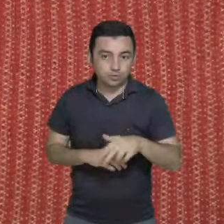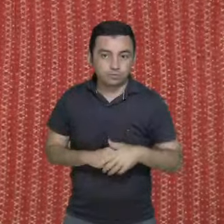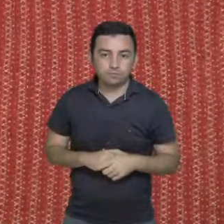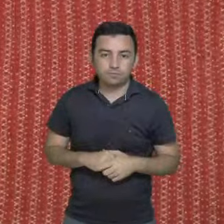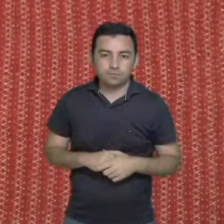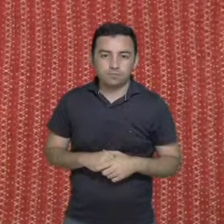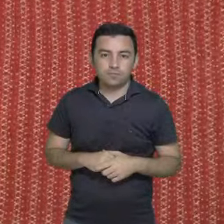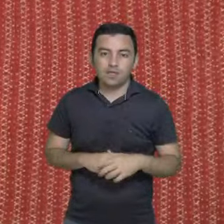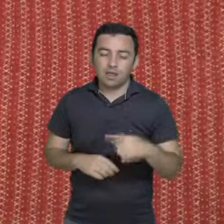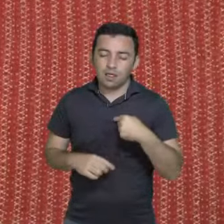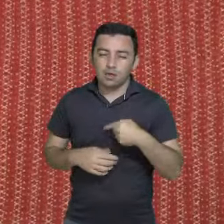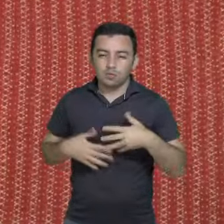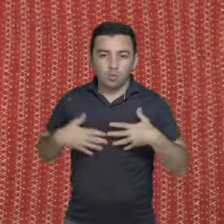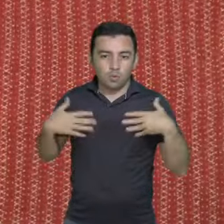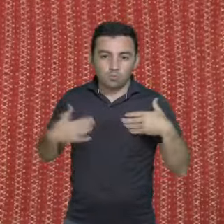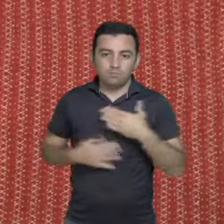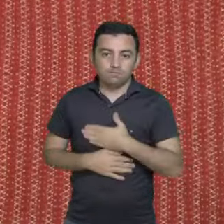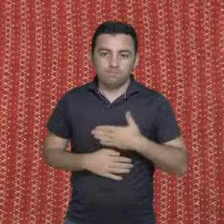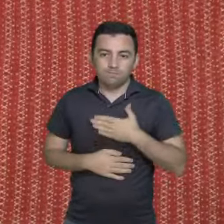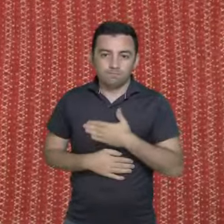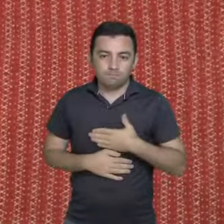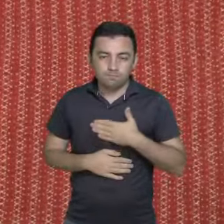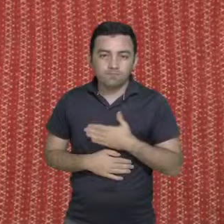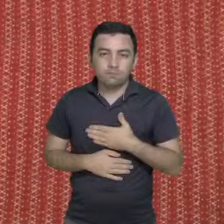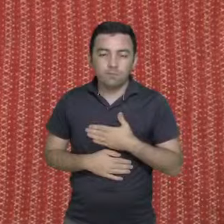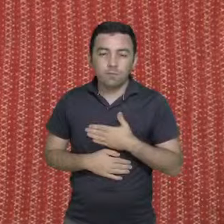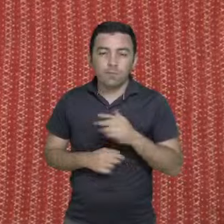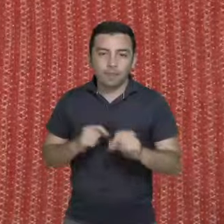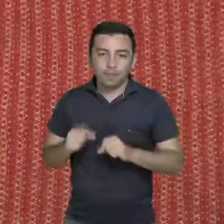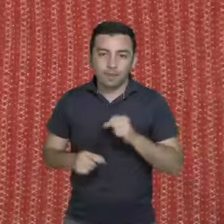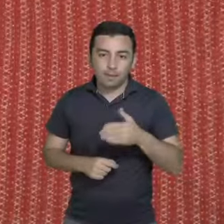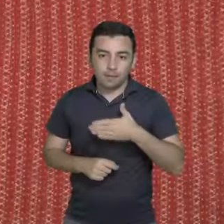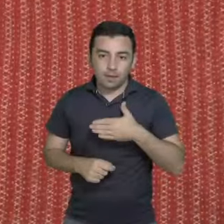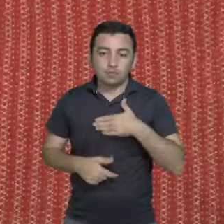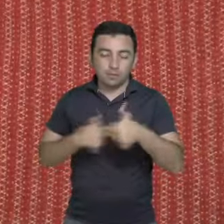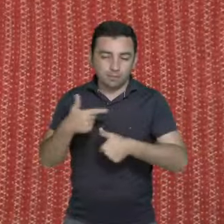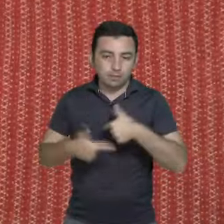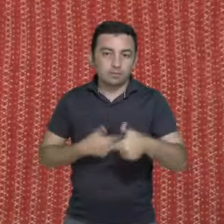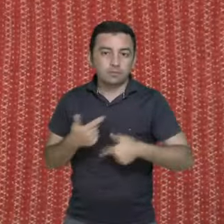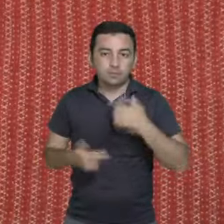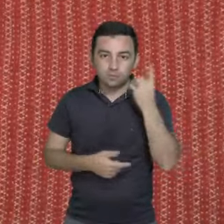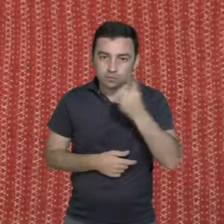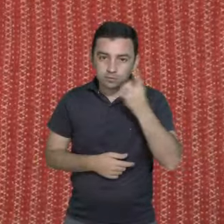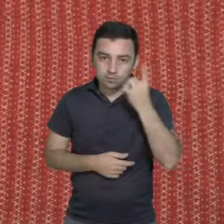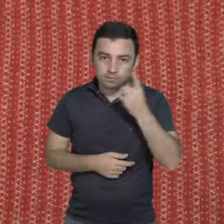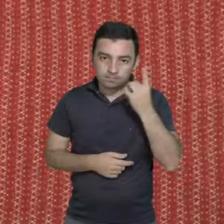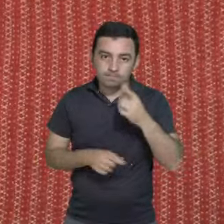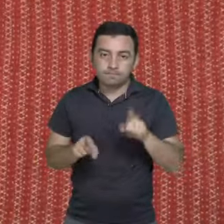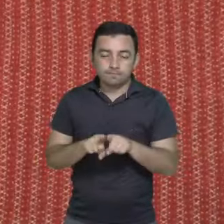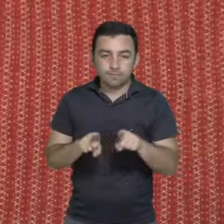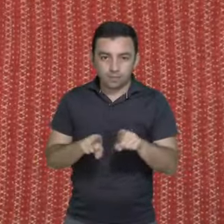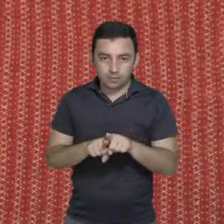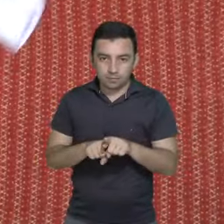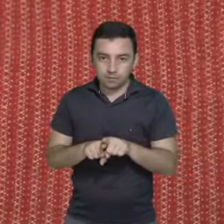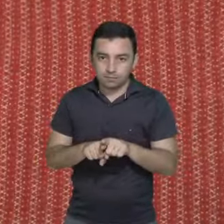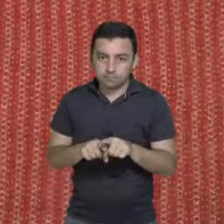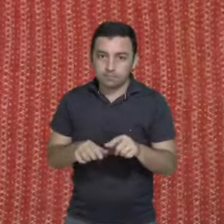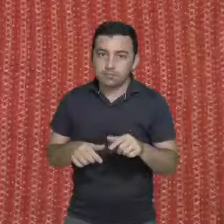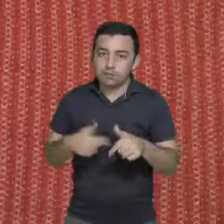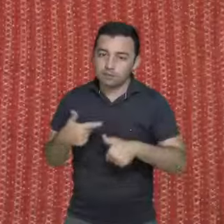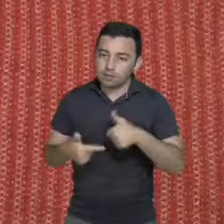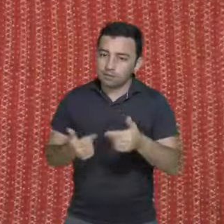muito orgulho, mas muito orgulho mesmo da minha atividade parlamentar aqui, e tenho orgulho da atividade parlamentar